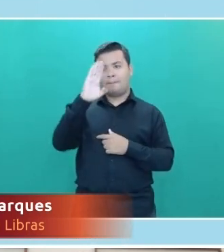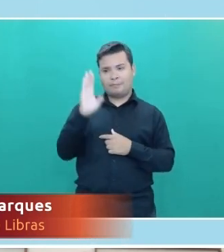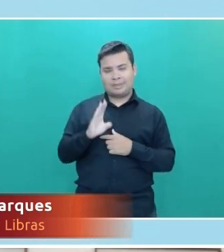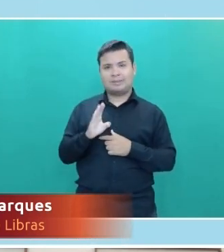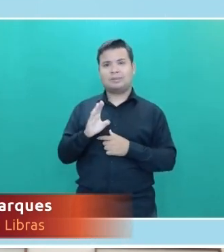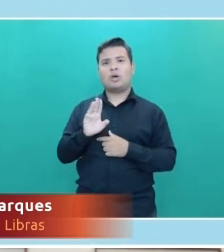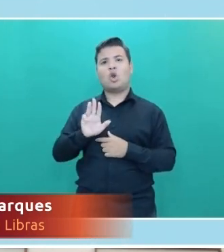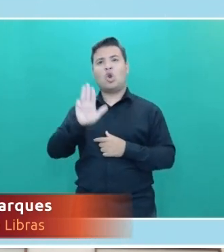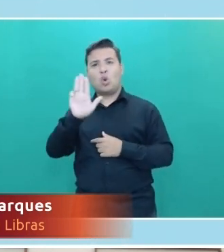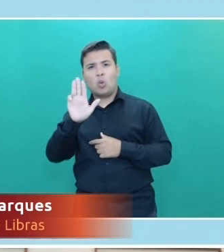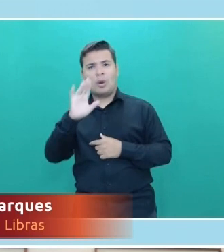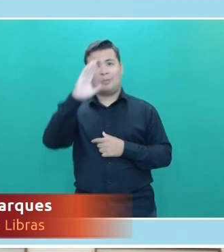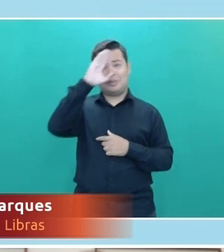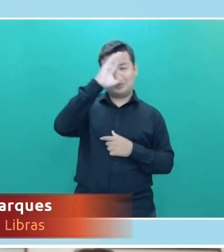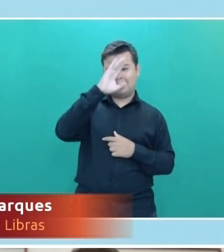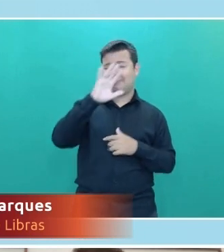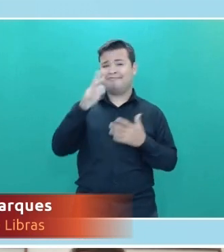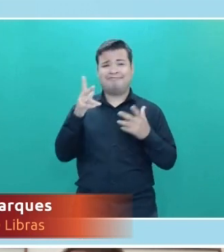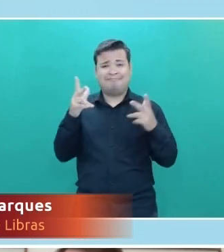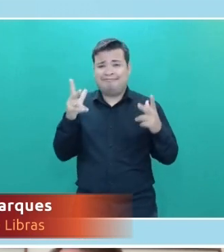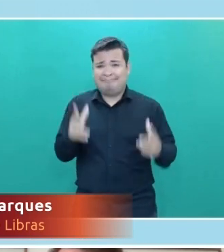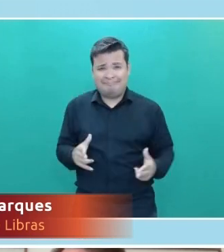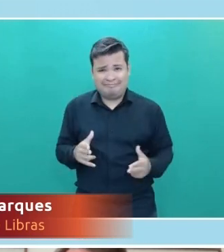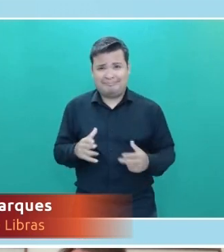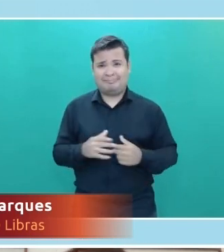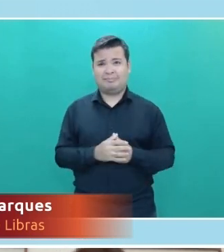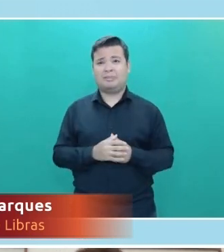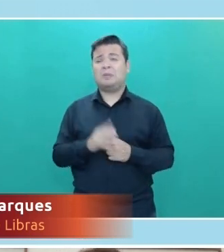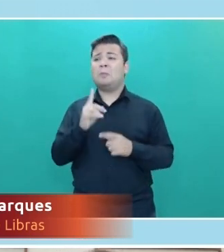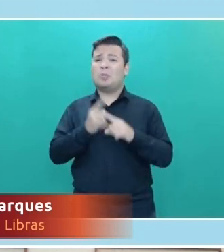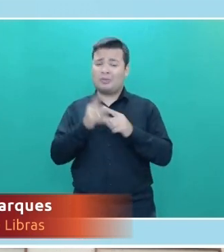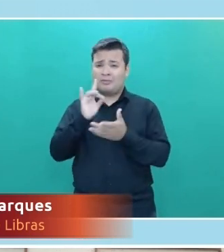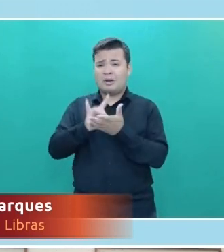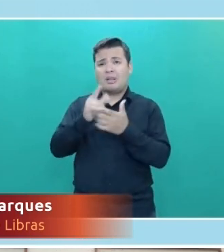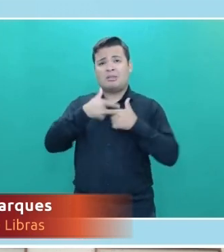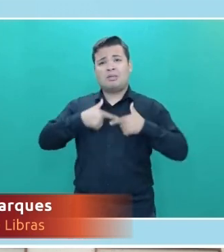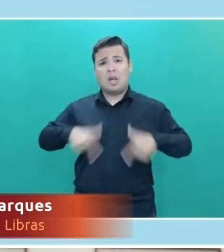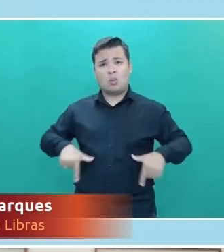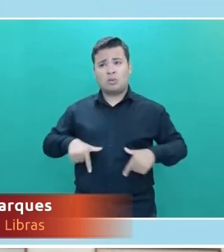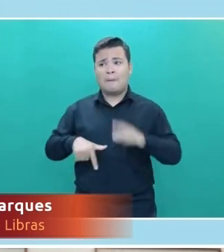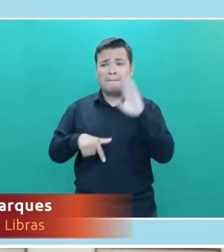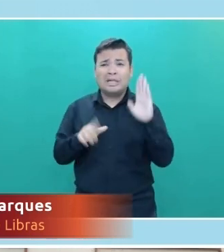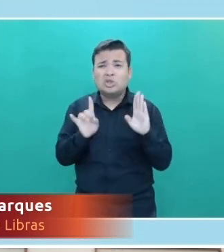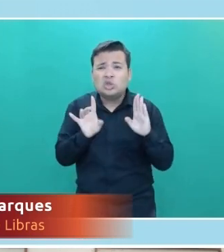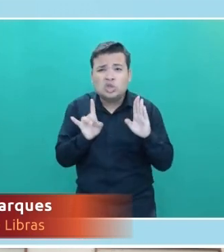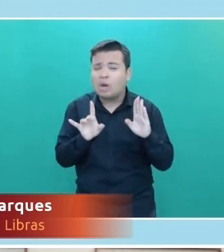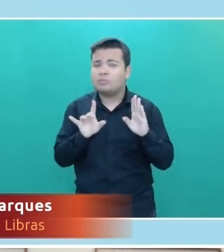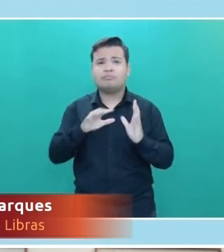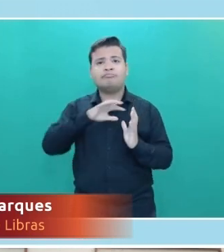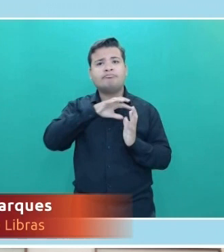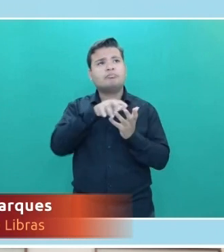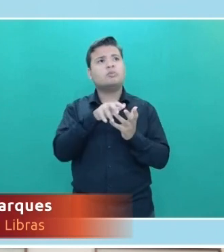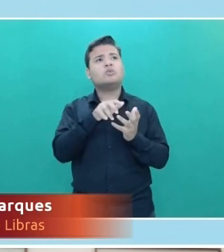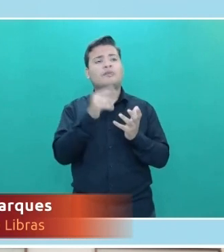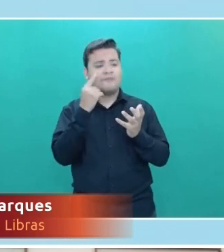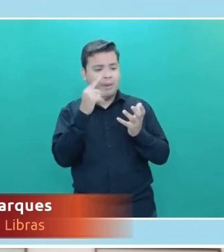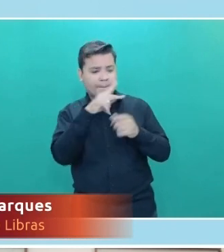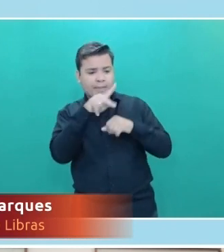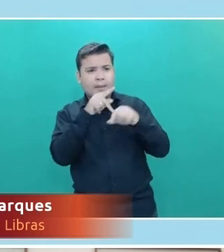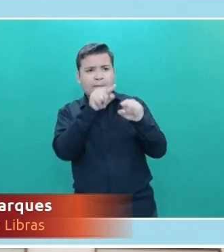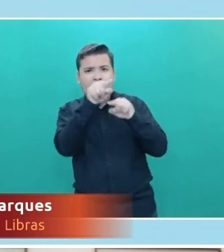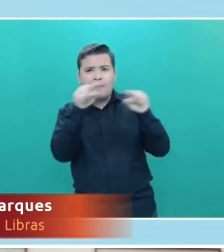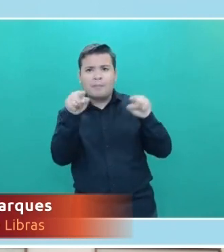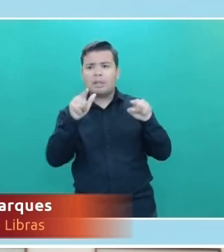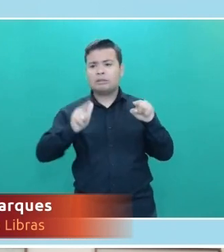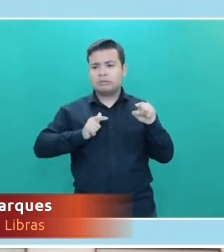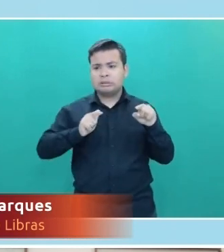vacilante de neutralidade. Não é só o Brasil. Se a gente olhar no mundo, as potências médias, que é um termo que a